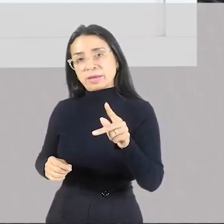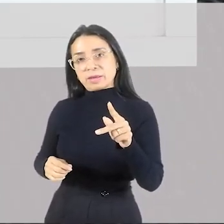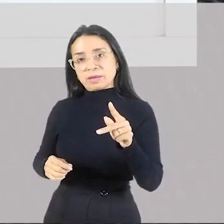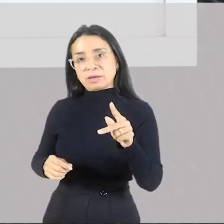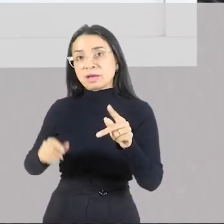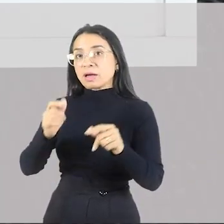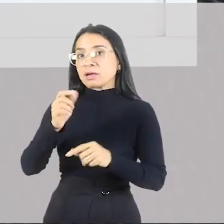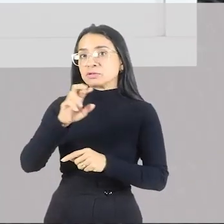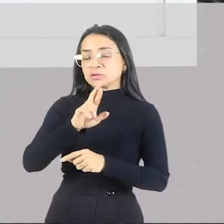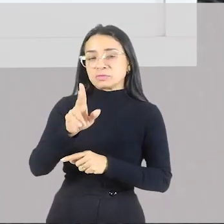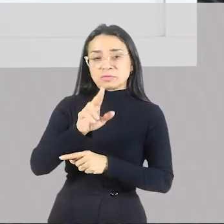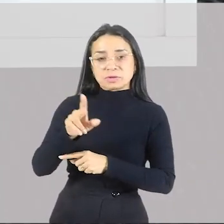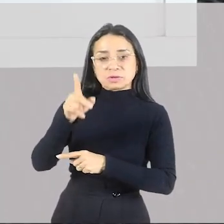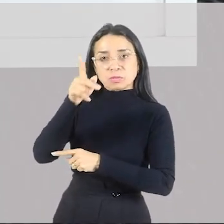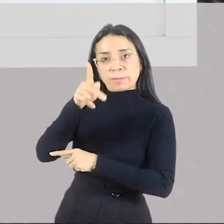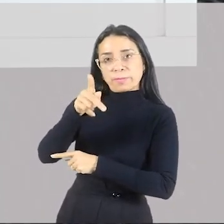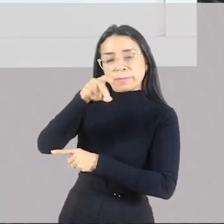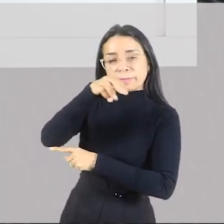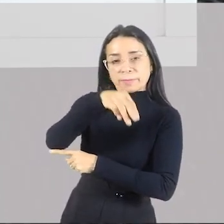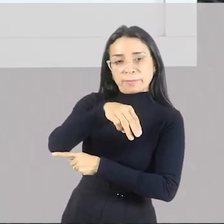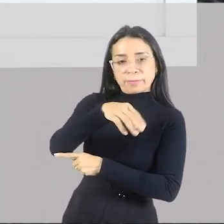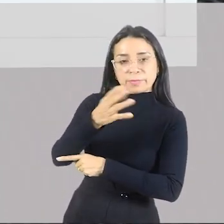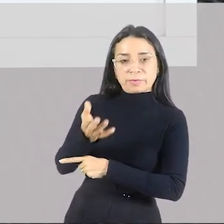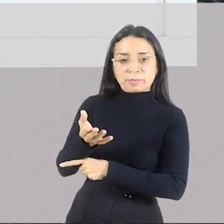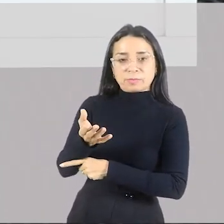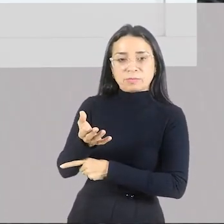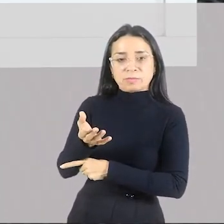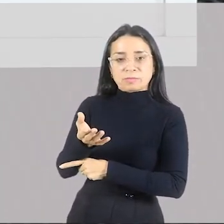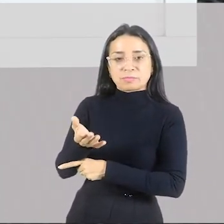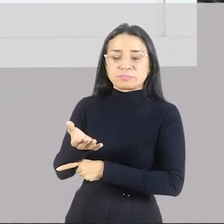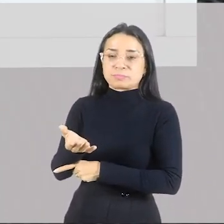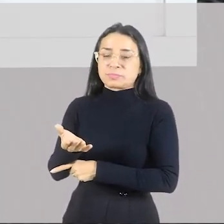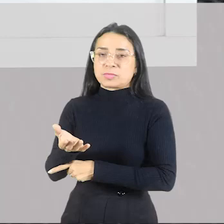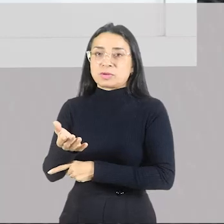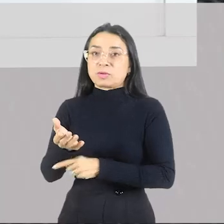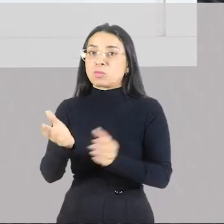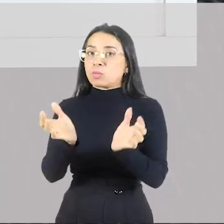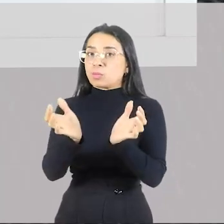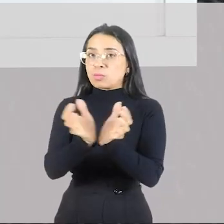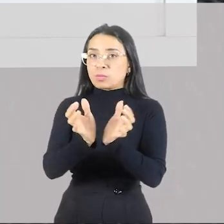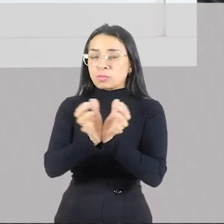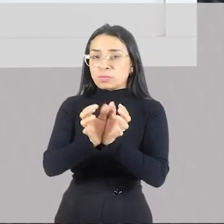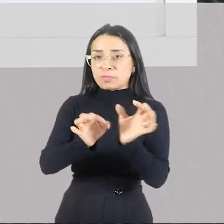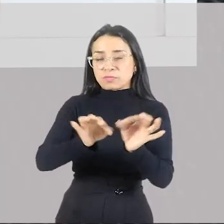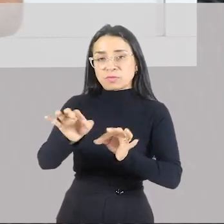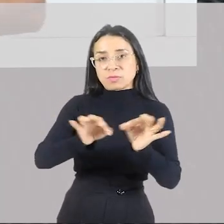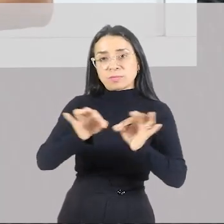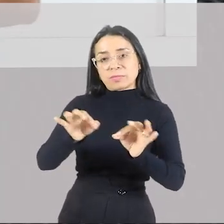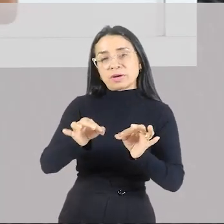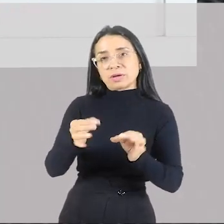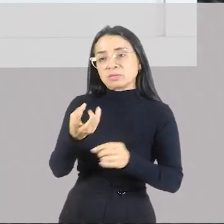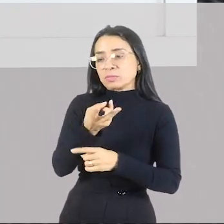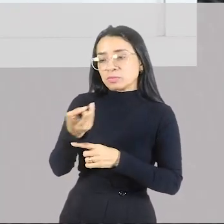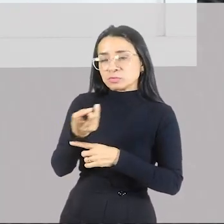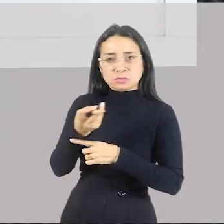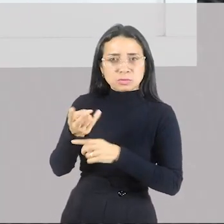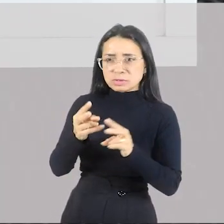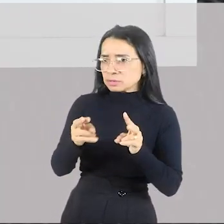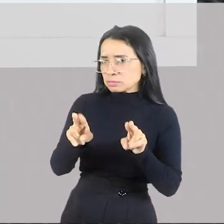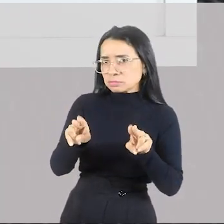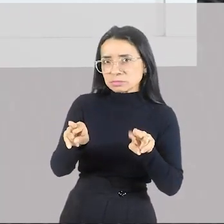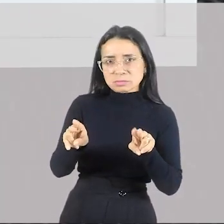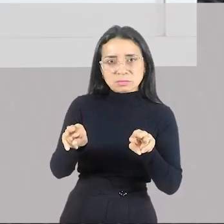PM? Não. Não. O grupo formado por Marcos e Paulo é o mesmo grupo formado por Paulo e